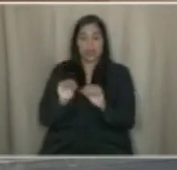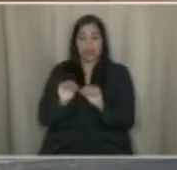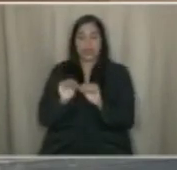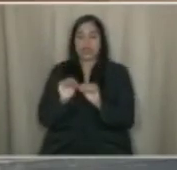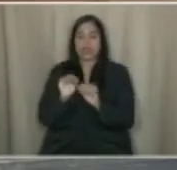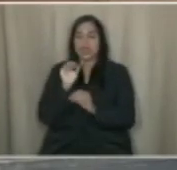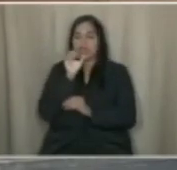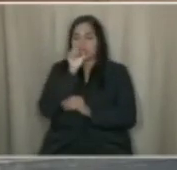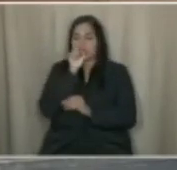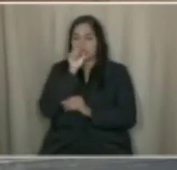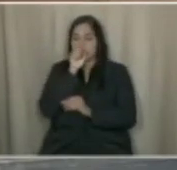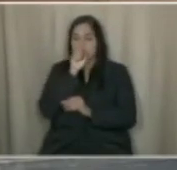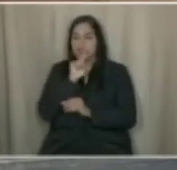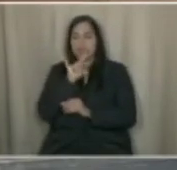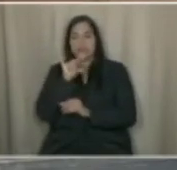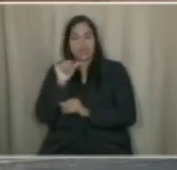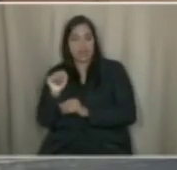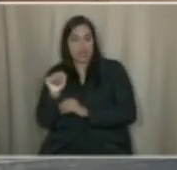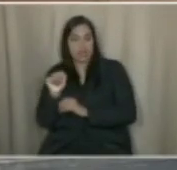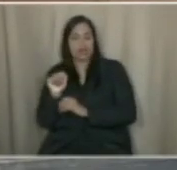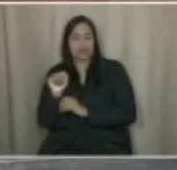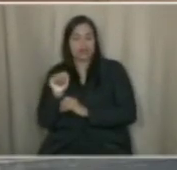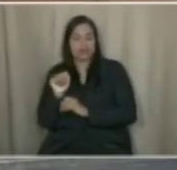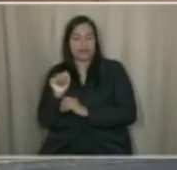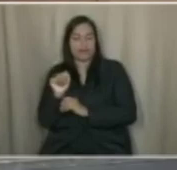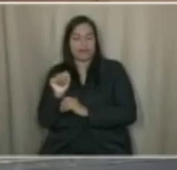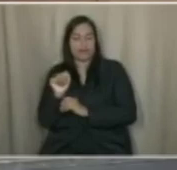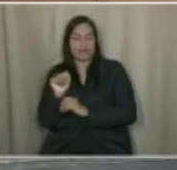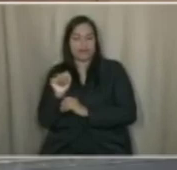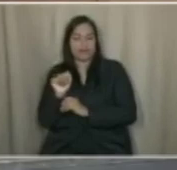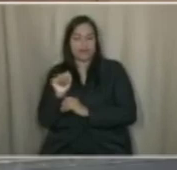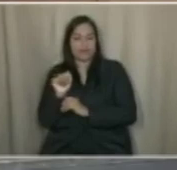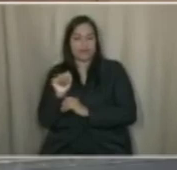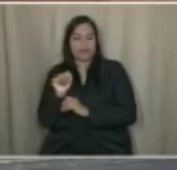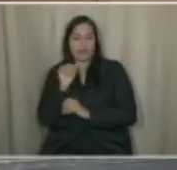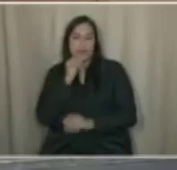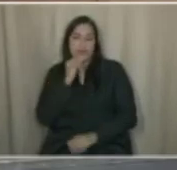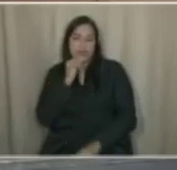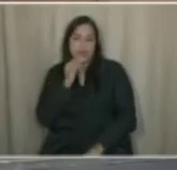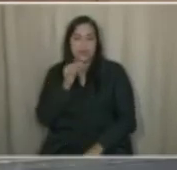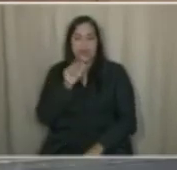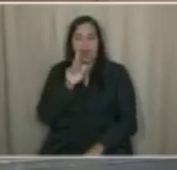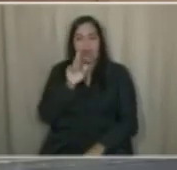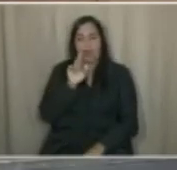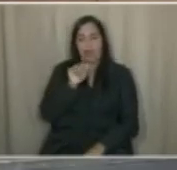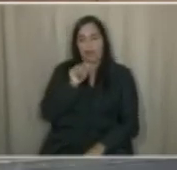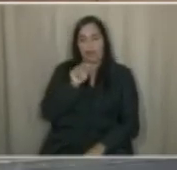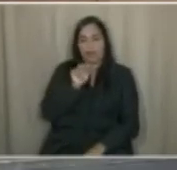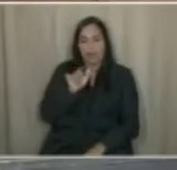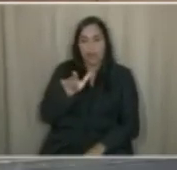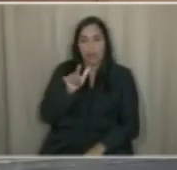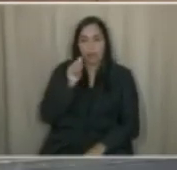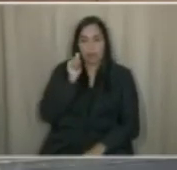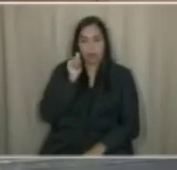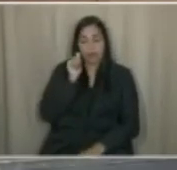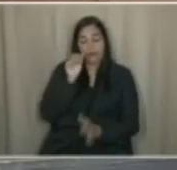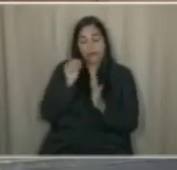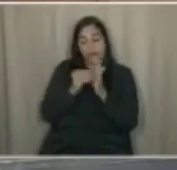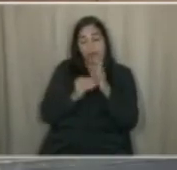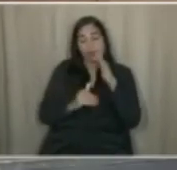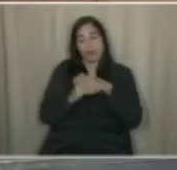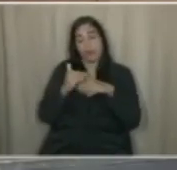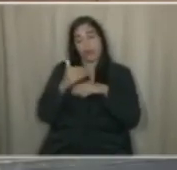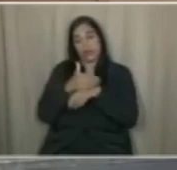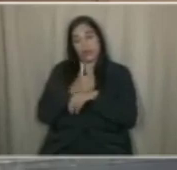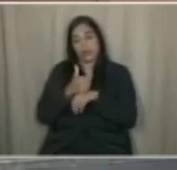óbito de Raquel. Aqui a gente, mais uma vez, direciona todos os nossos sentimentos. Falta um profissional, é para ter